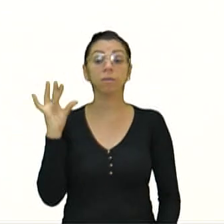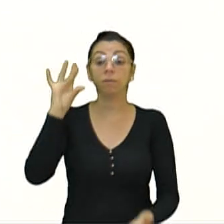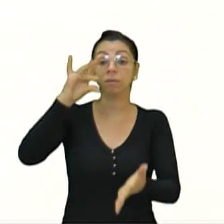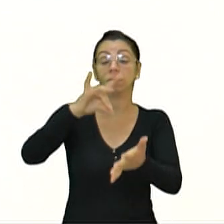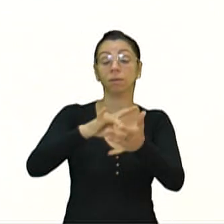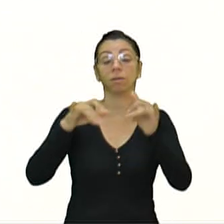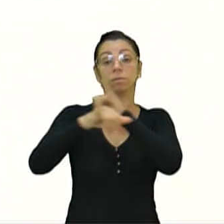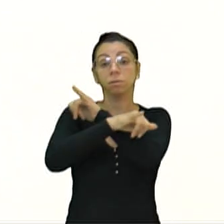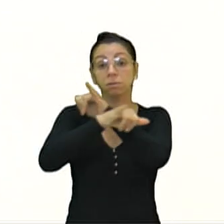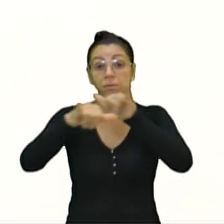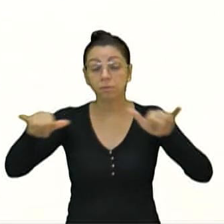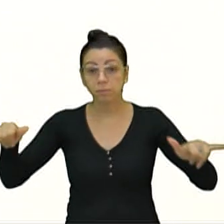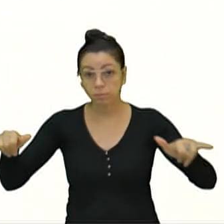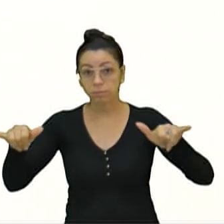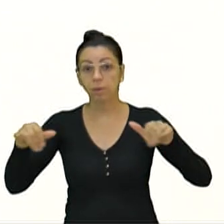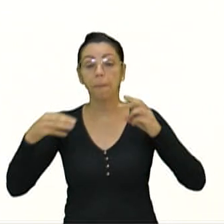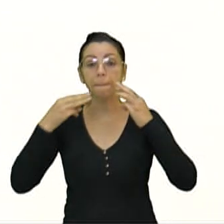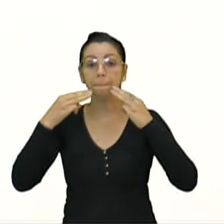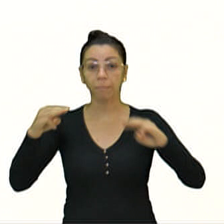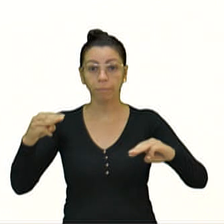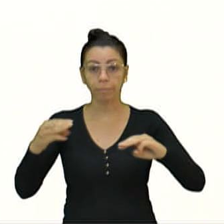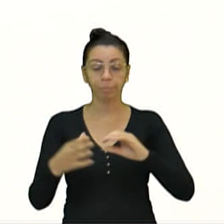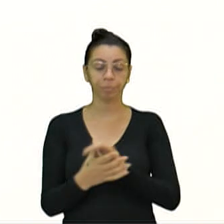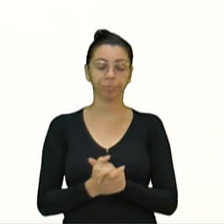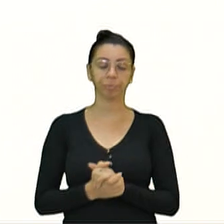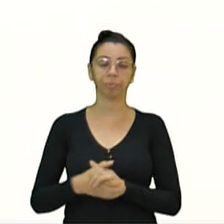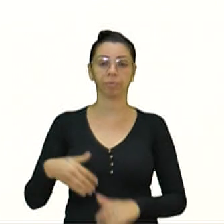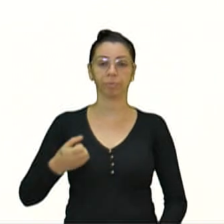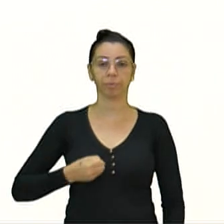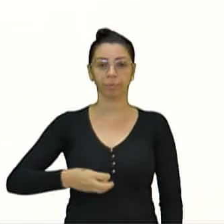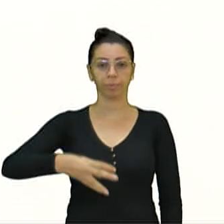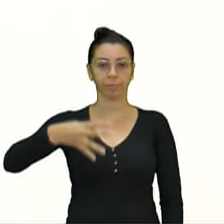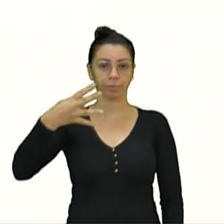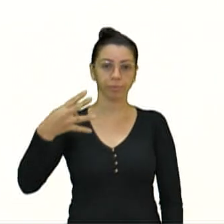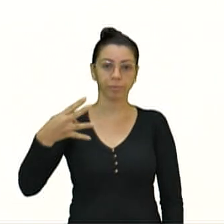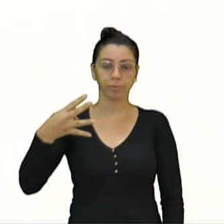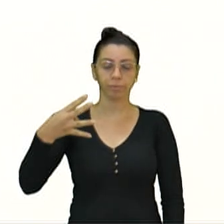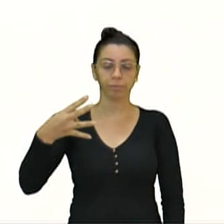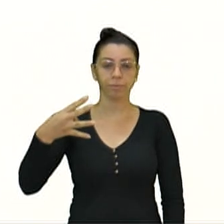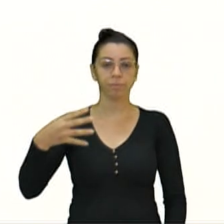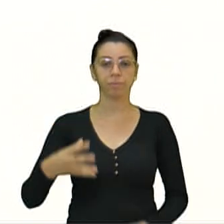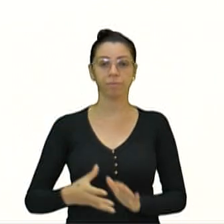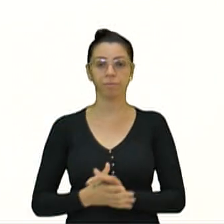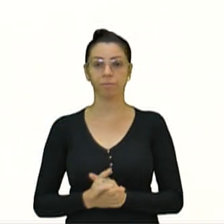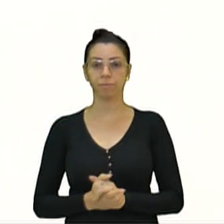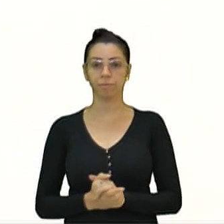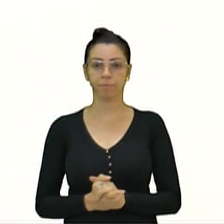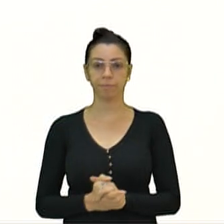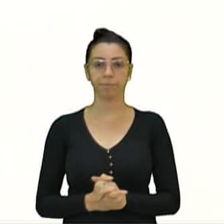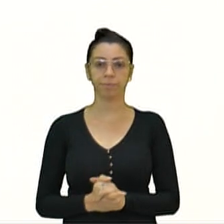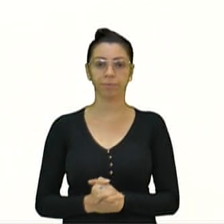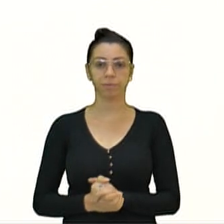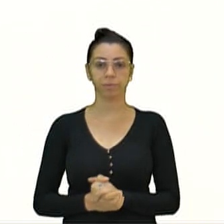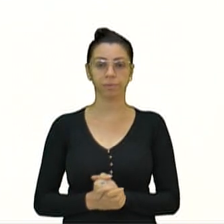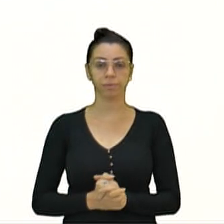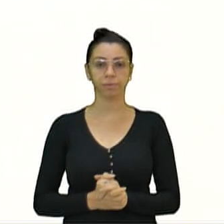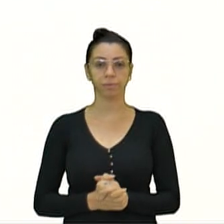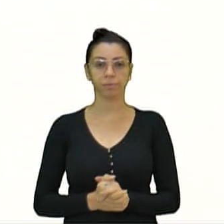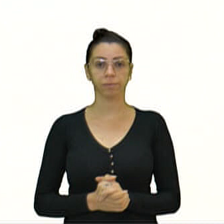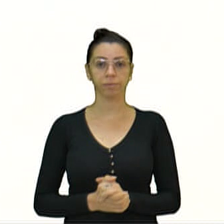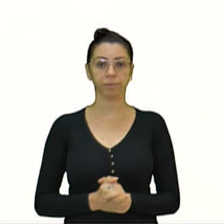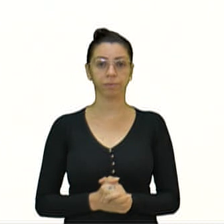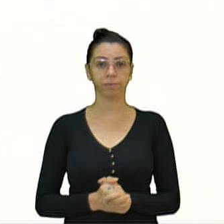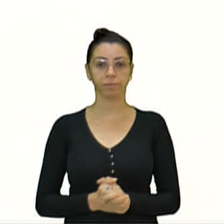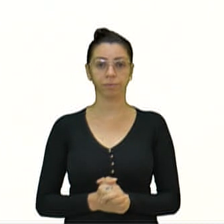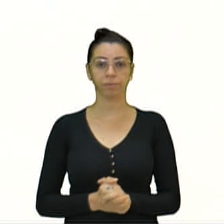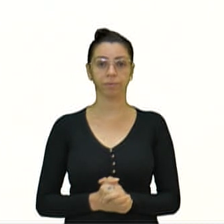se anunciar produtos hoje em dia? E a número 4, number in the order, the most effective types of